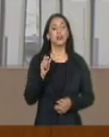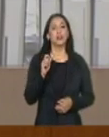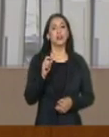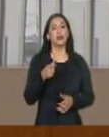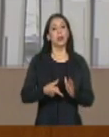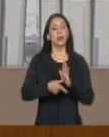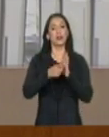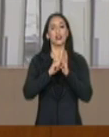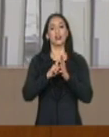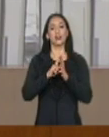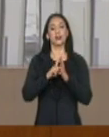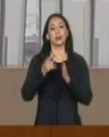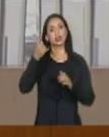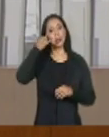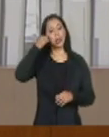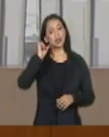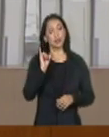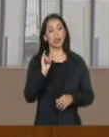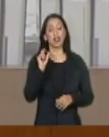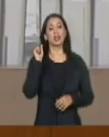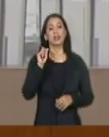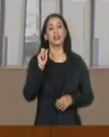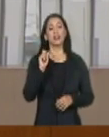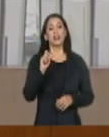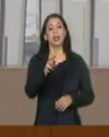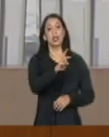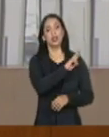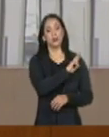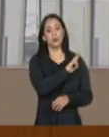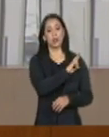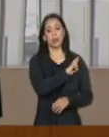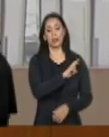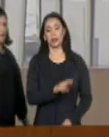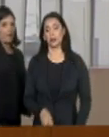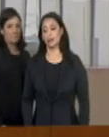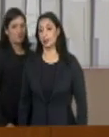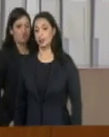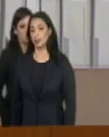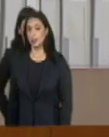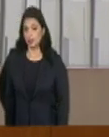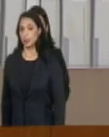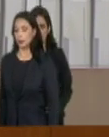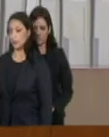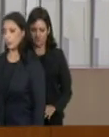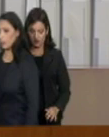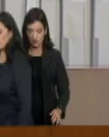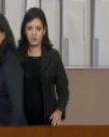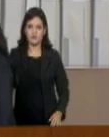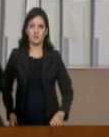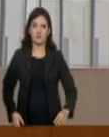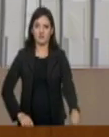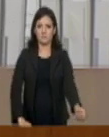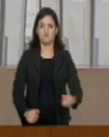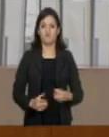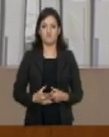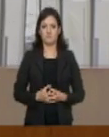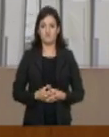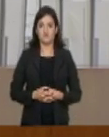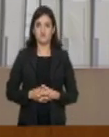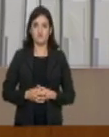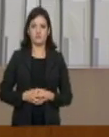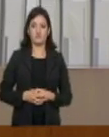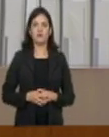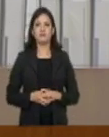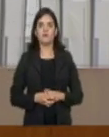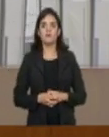disso, prevenir e identificar autores e levá-los, como se costuma dizer no jargão popular, às barras da